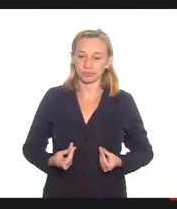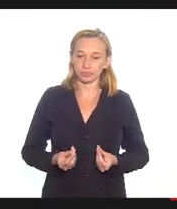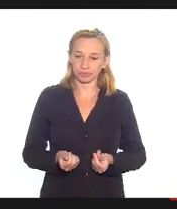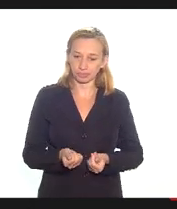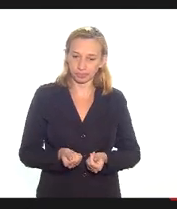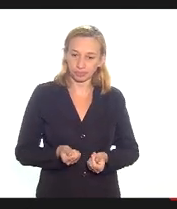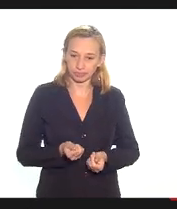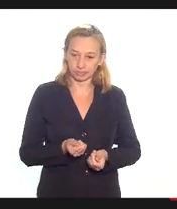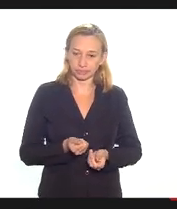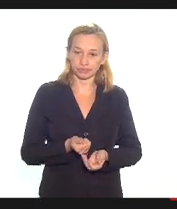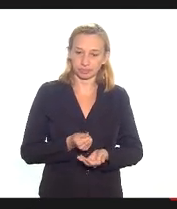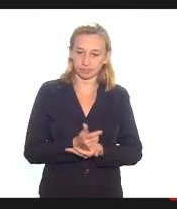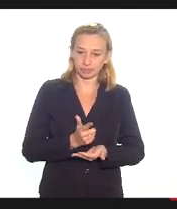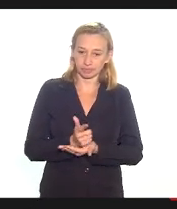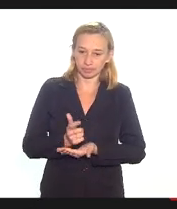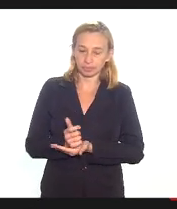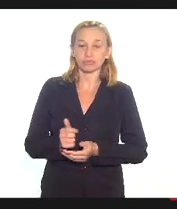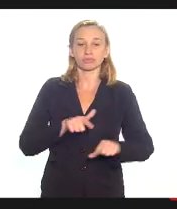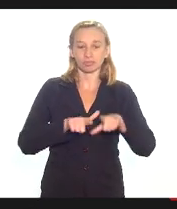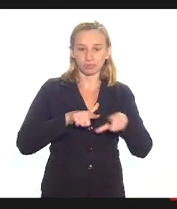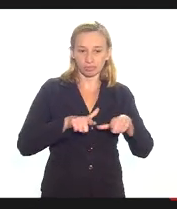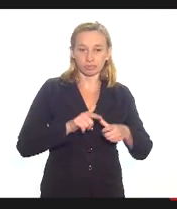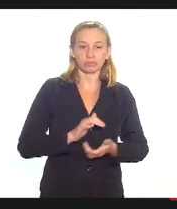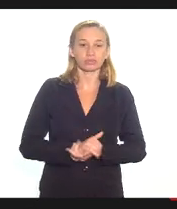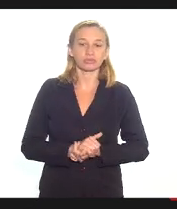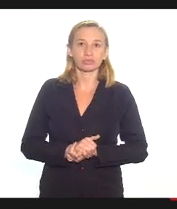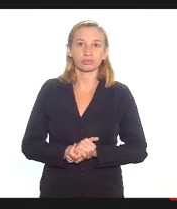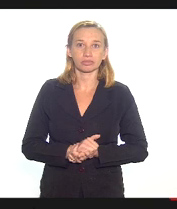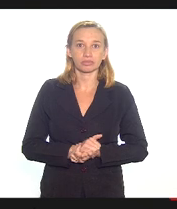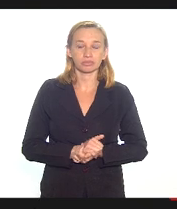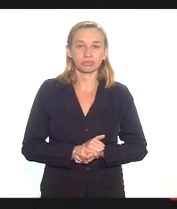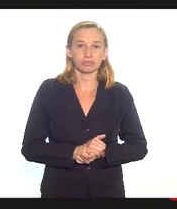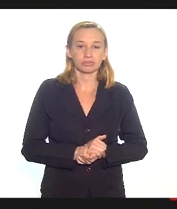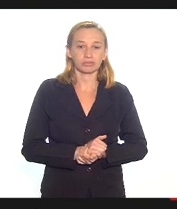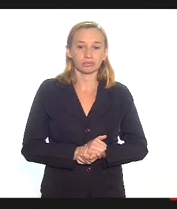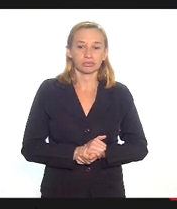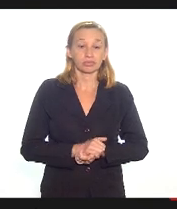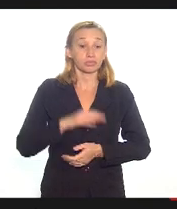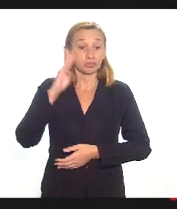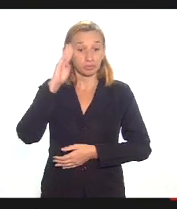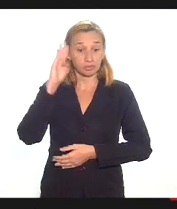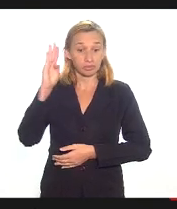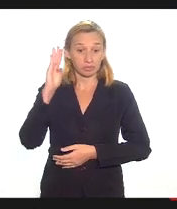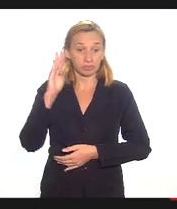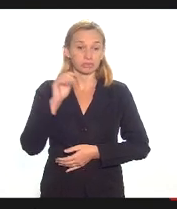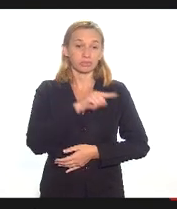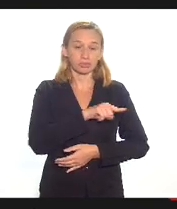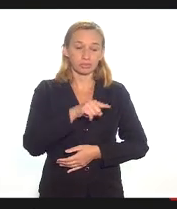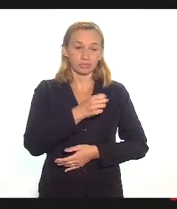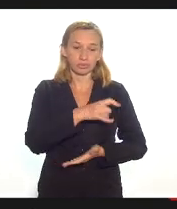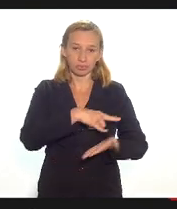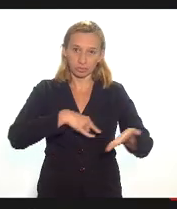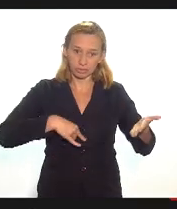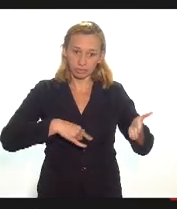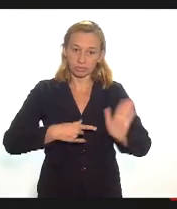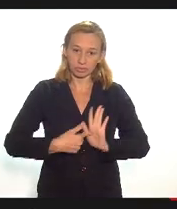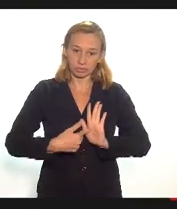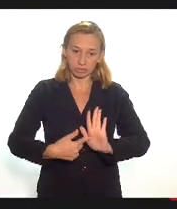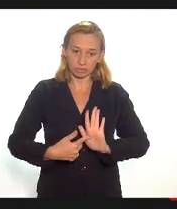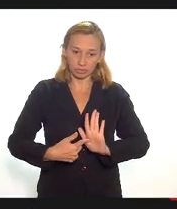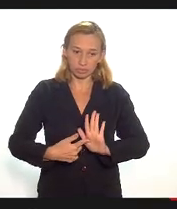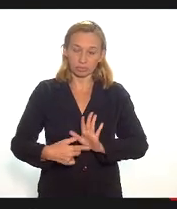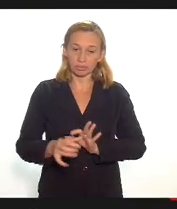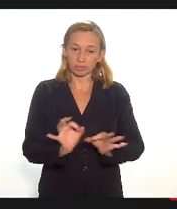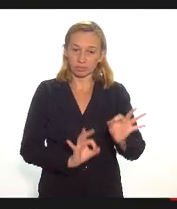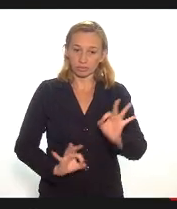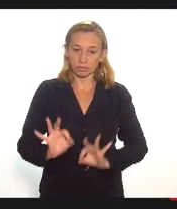todos esses trabalhos estão explicitados nesses documentos, que são os planos de